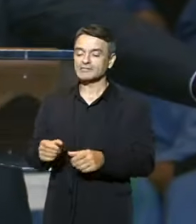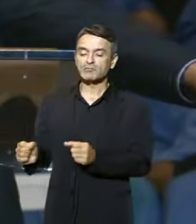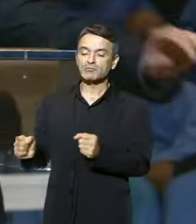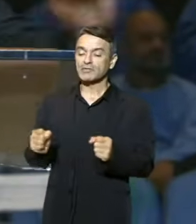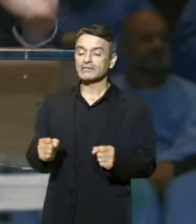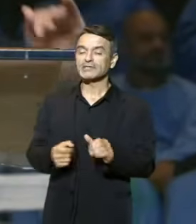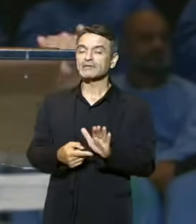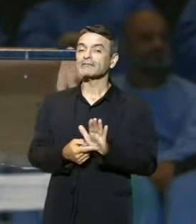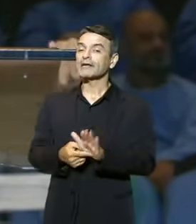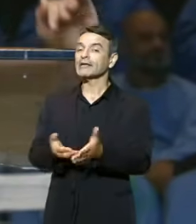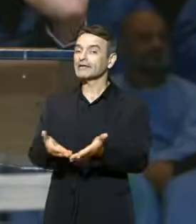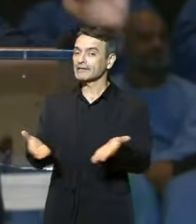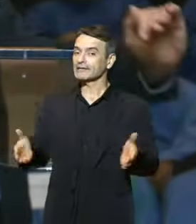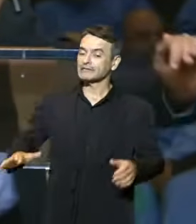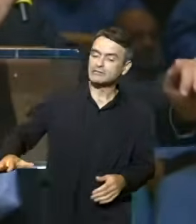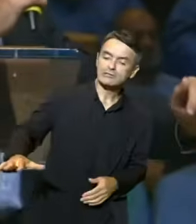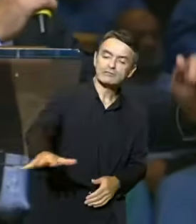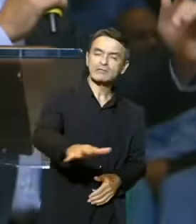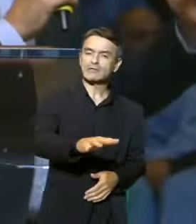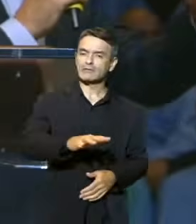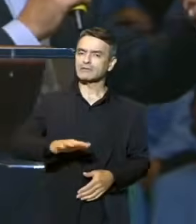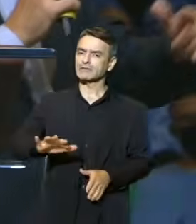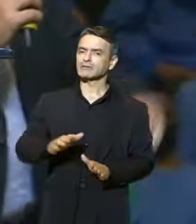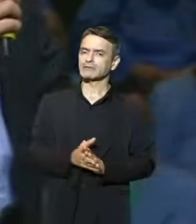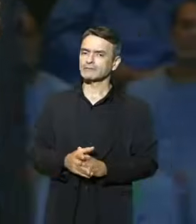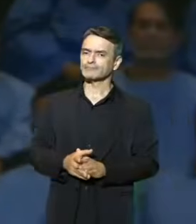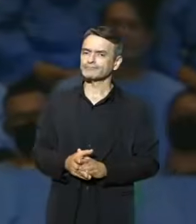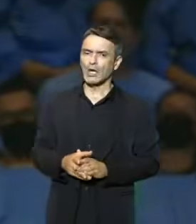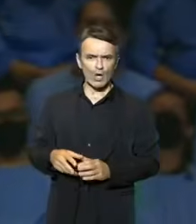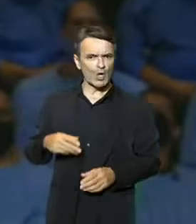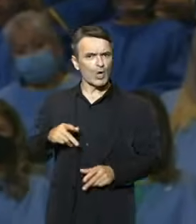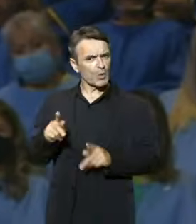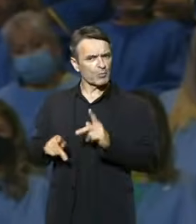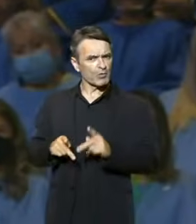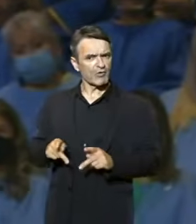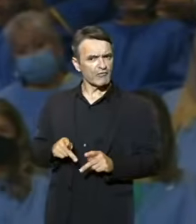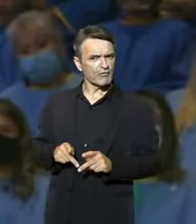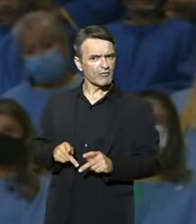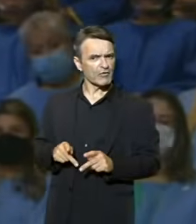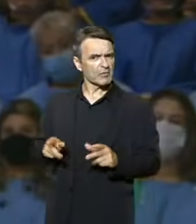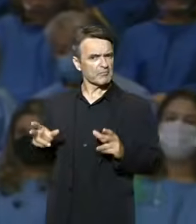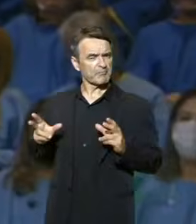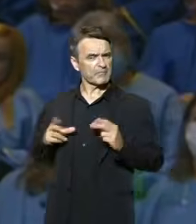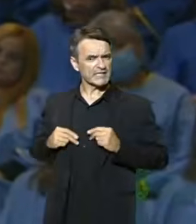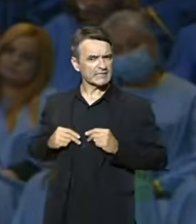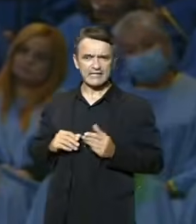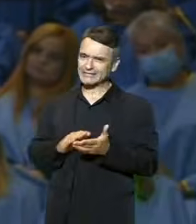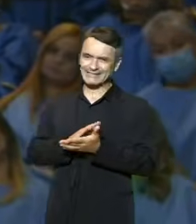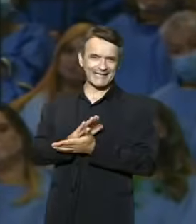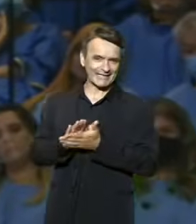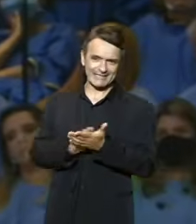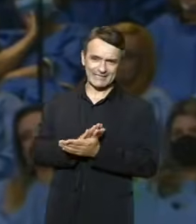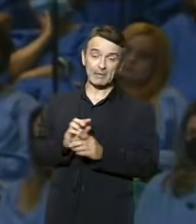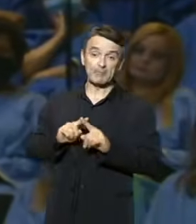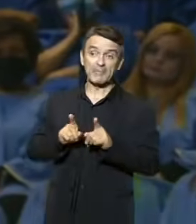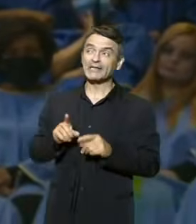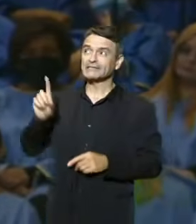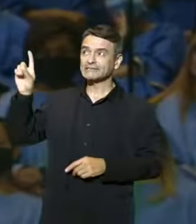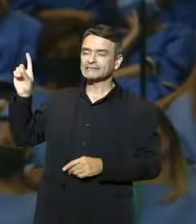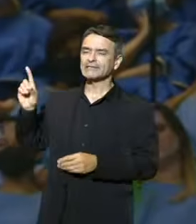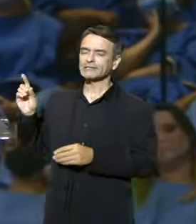meio do povo, mesmo sem o povo merecer. Quantas e quantas vezes isso acontece com a